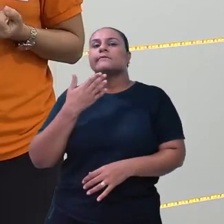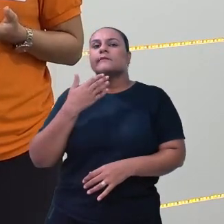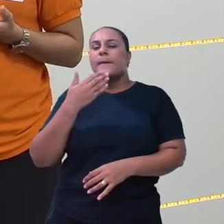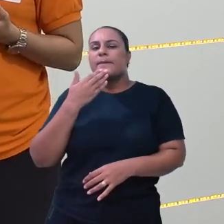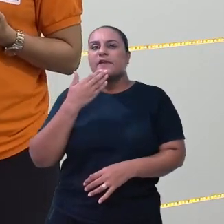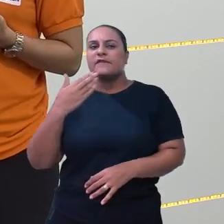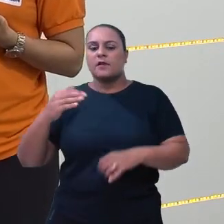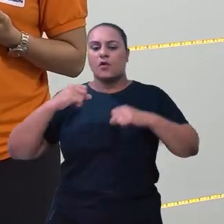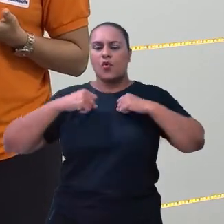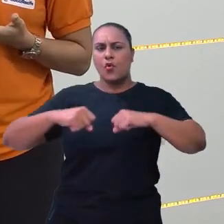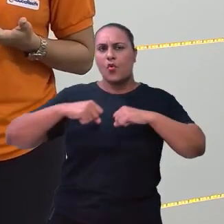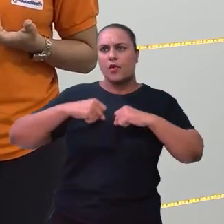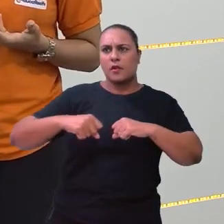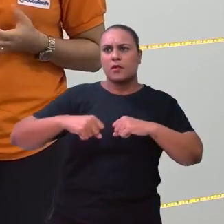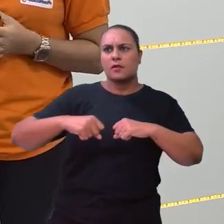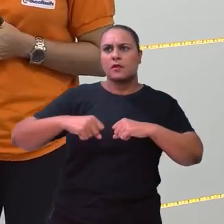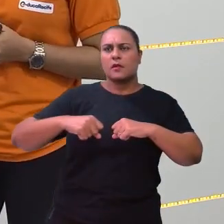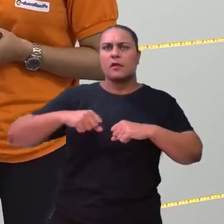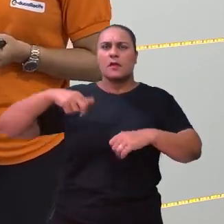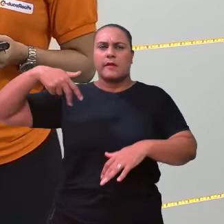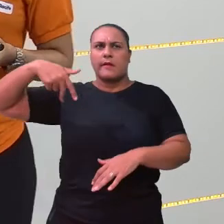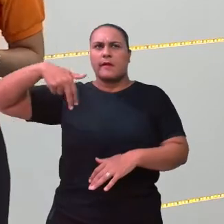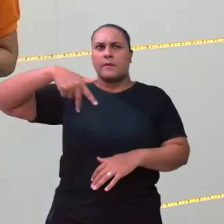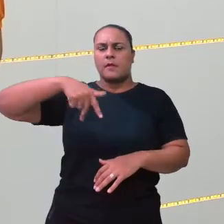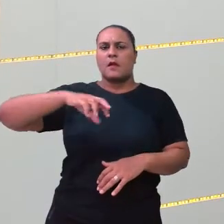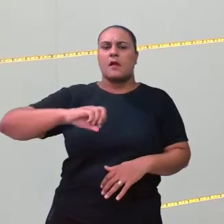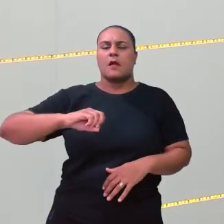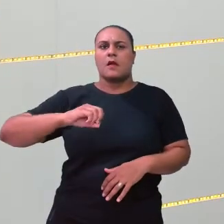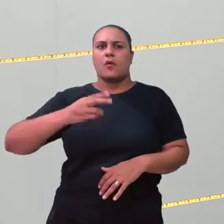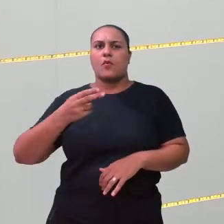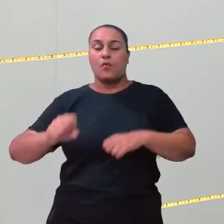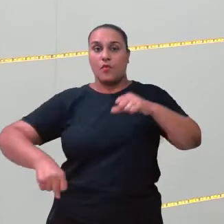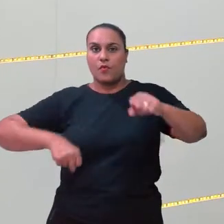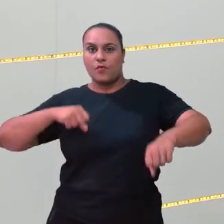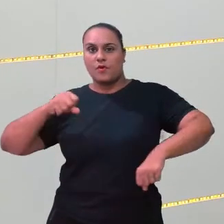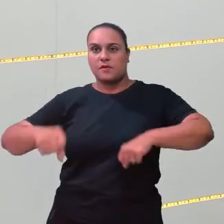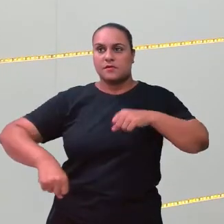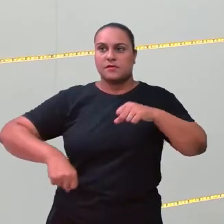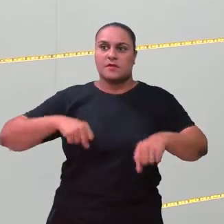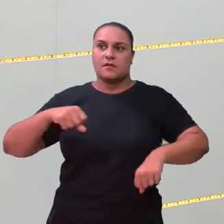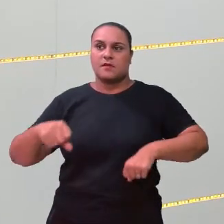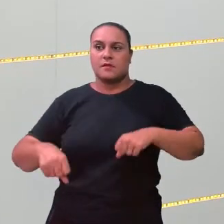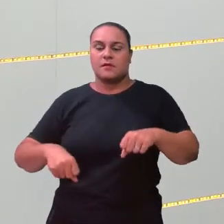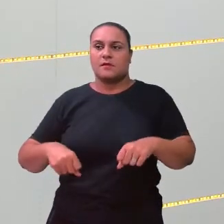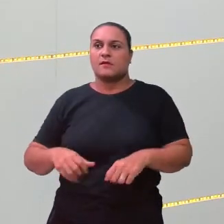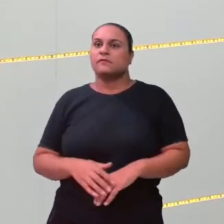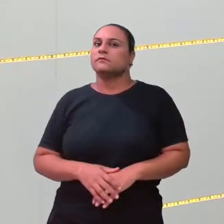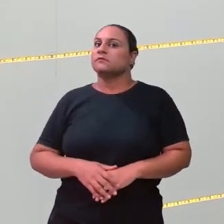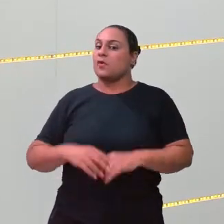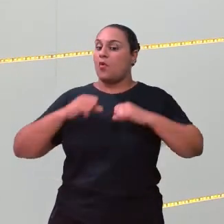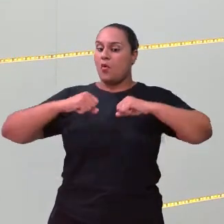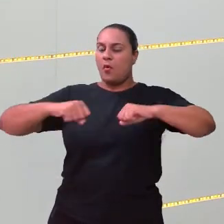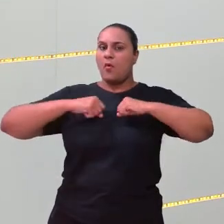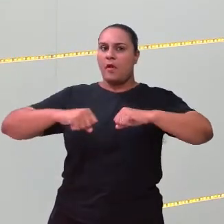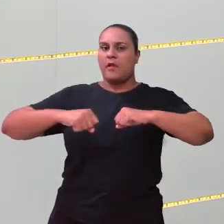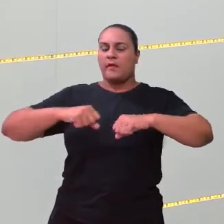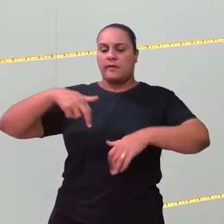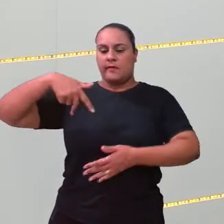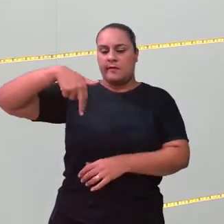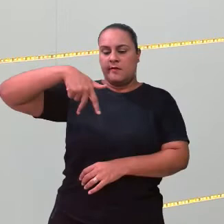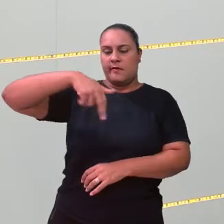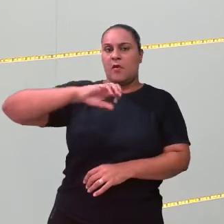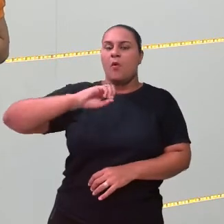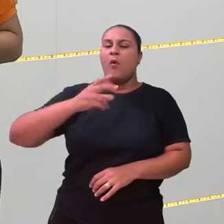corrida, caminhada ou ciclismo? Olha aqui, ó, corrida, caminhada